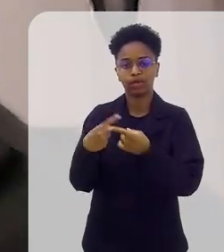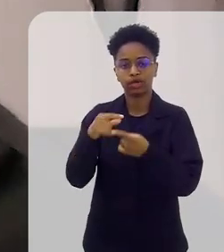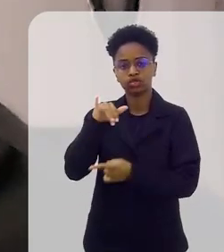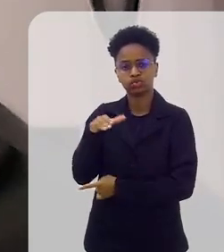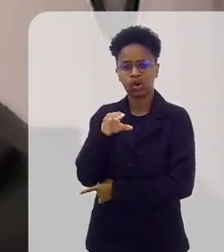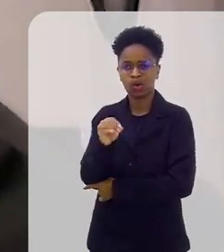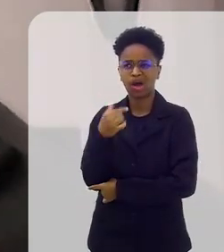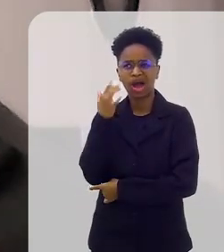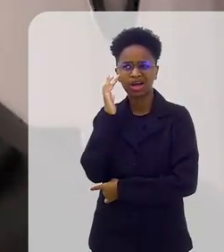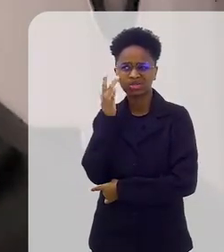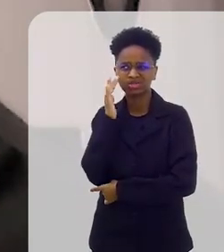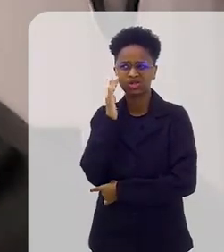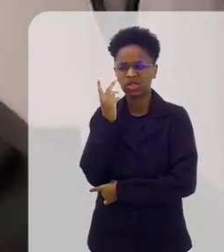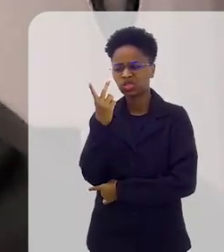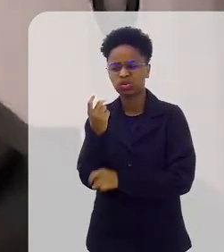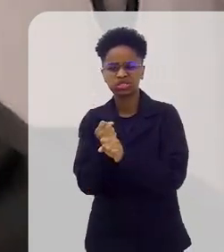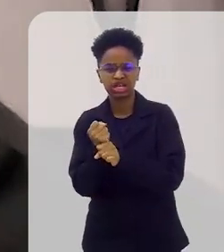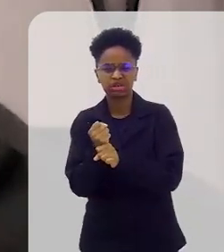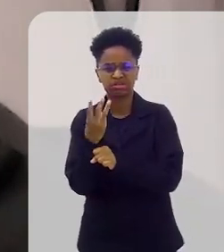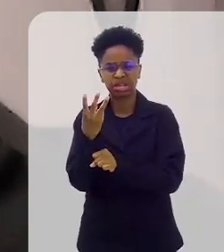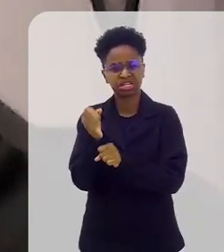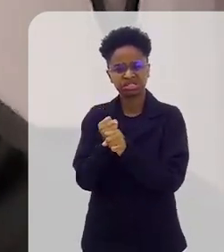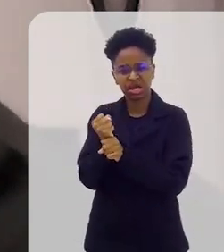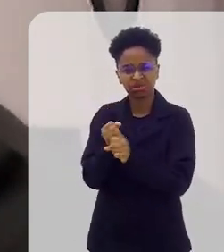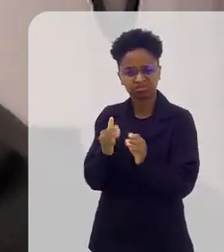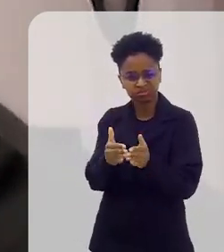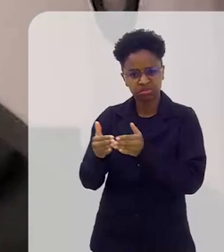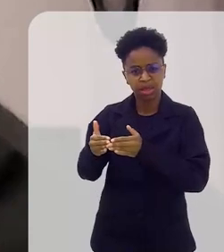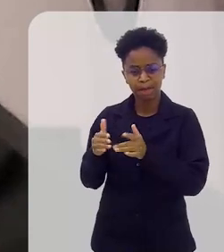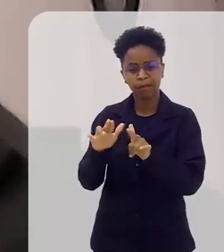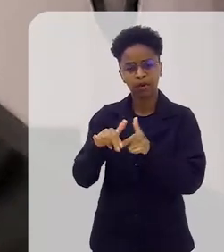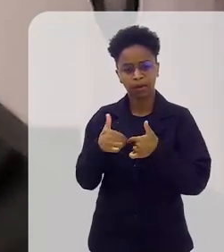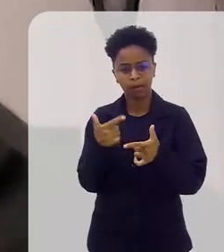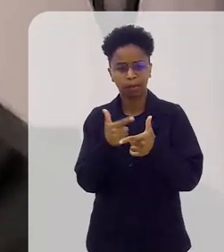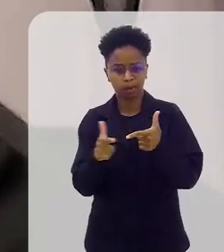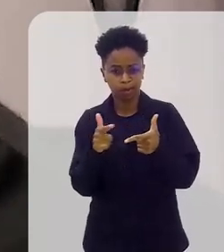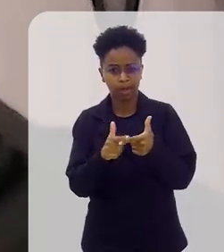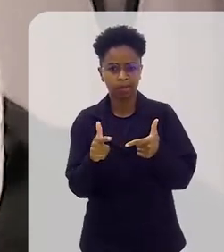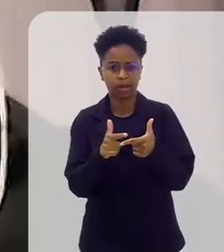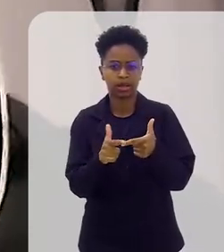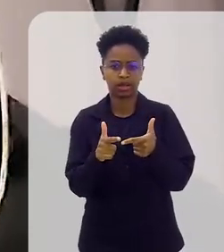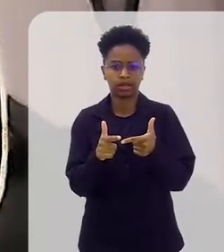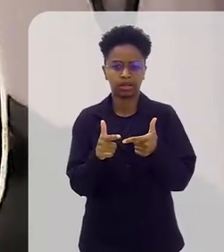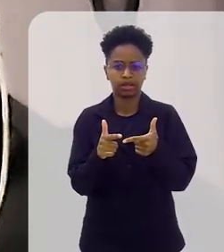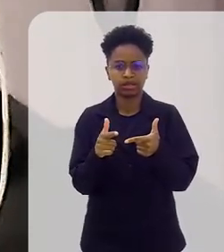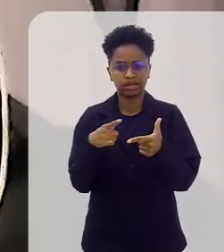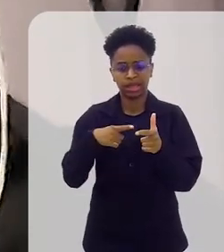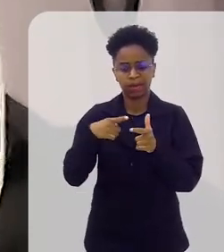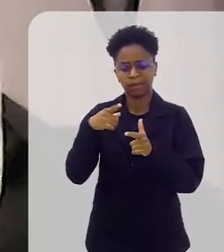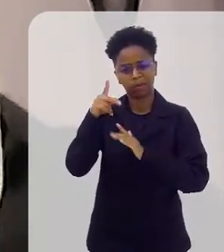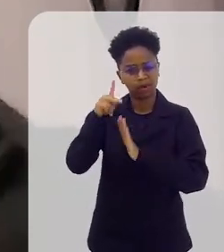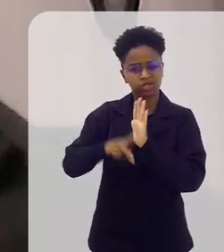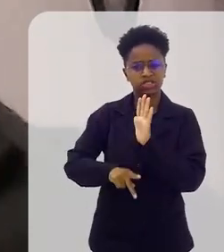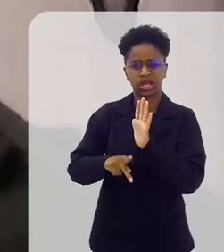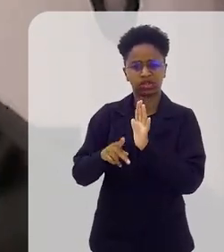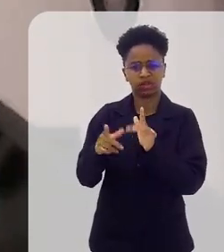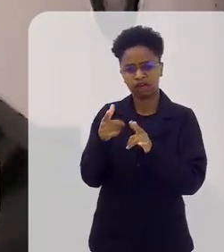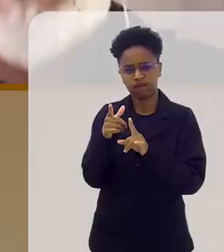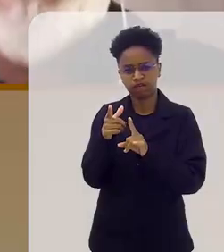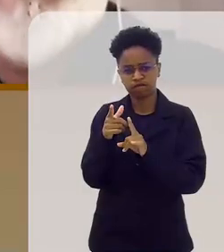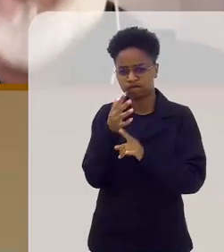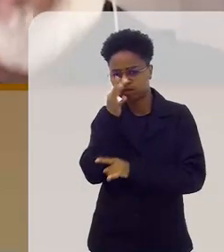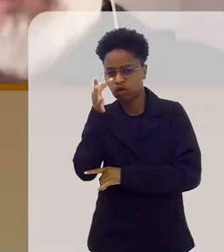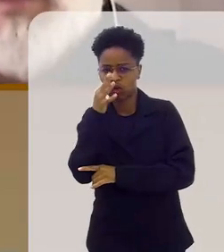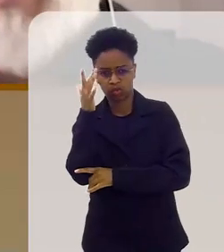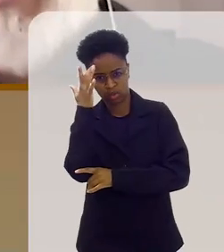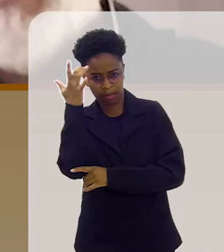O João estava, se não me engano, 2 ou 3 anos sem fazer o carnaval, porque o João teve aquele problema com o projeto Flor do Amanhã.